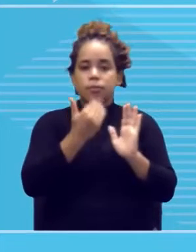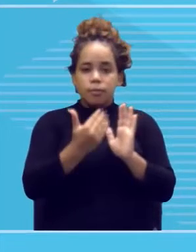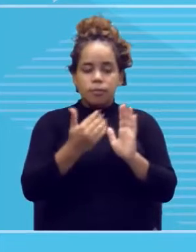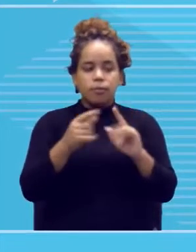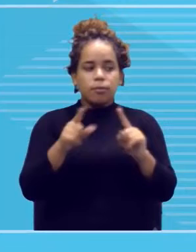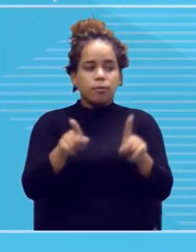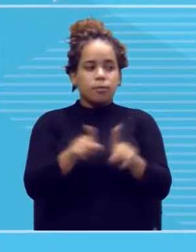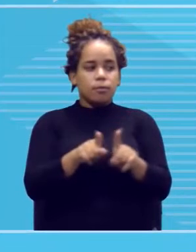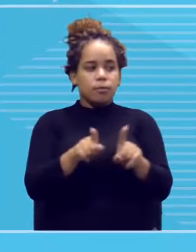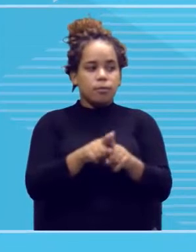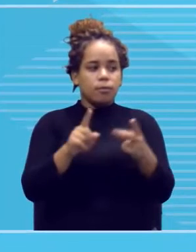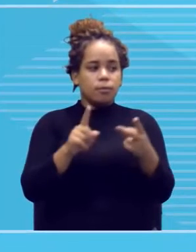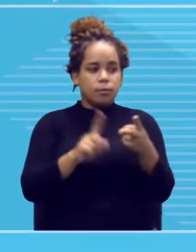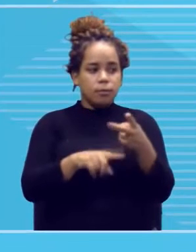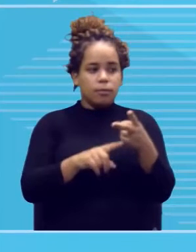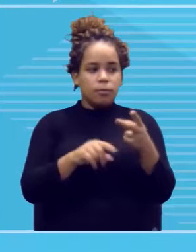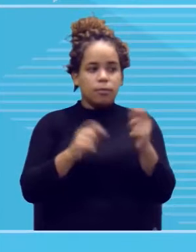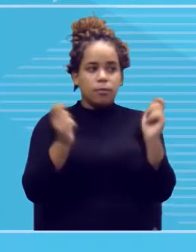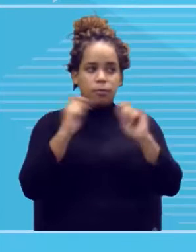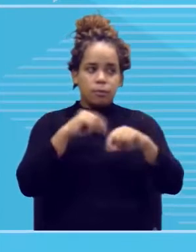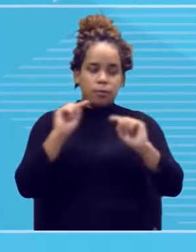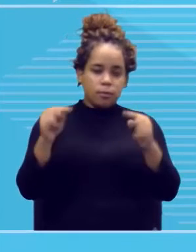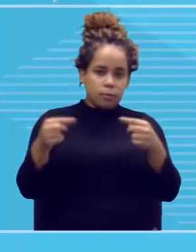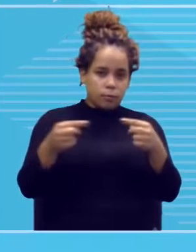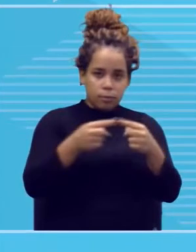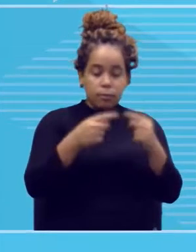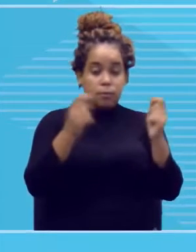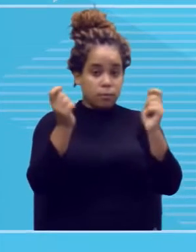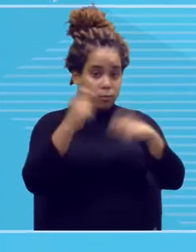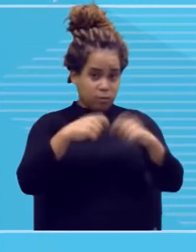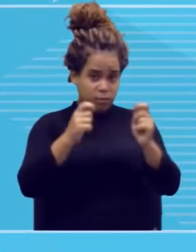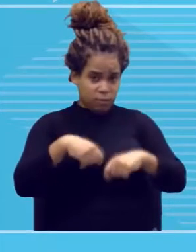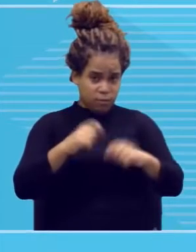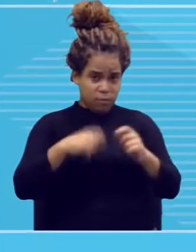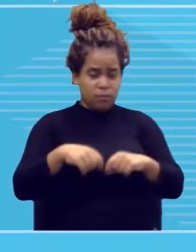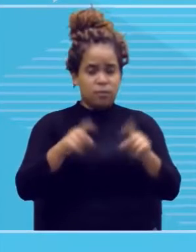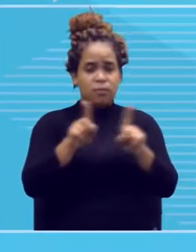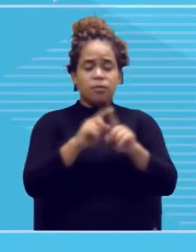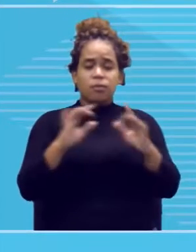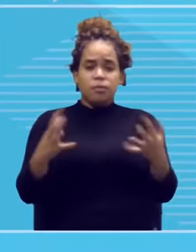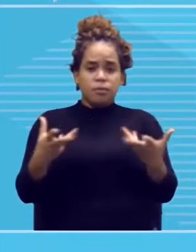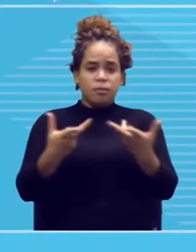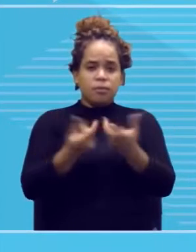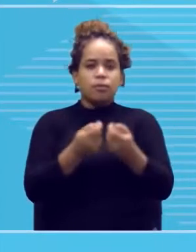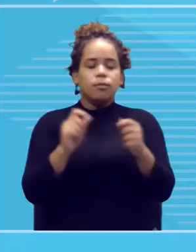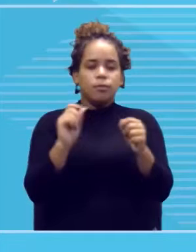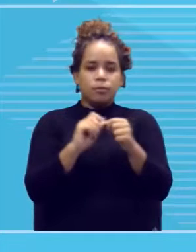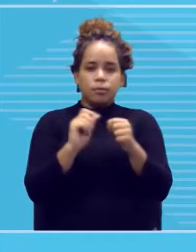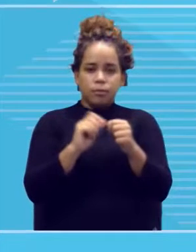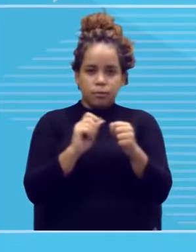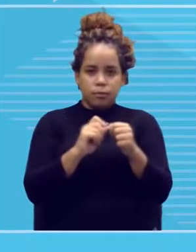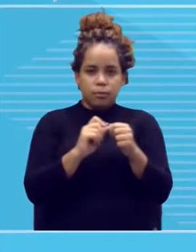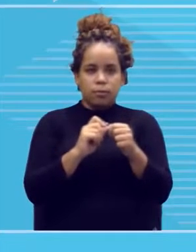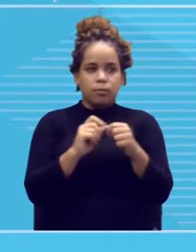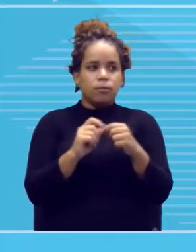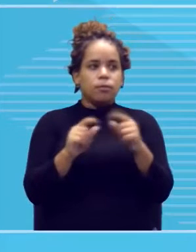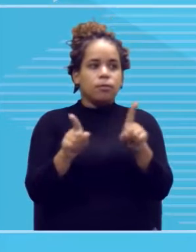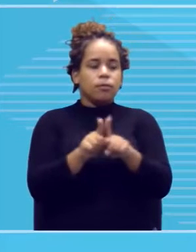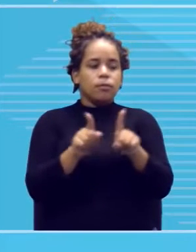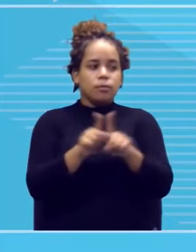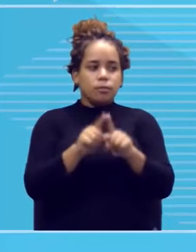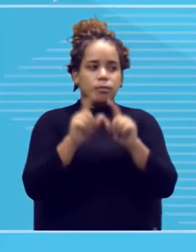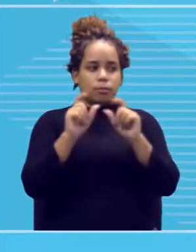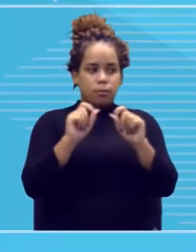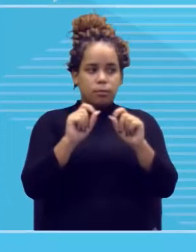esse verbo can ele pode expressar uma capacidade uma habilidade de fazer alguma coisa e esse verbo que também